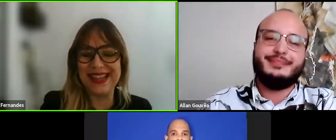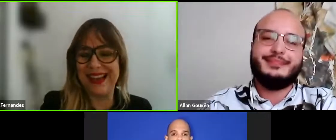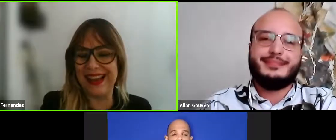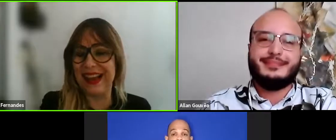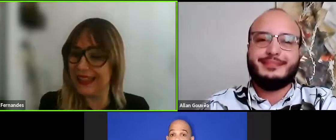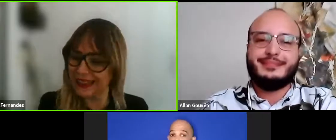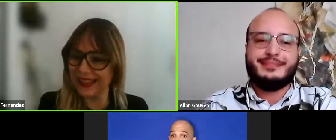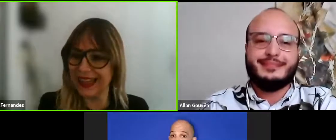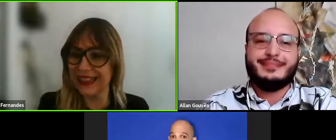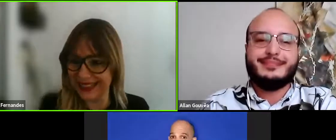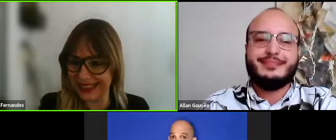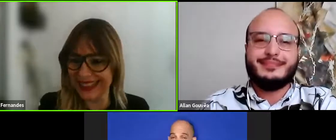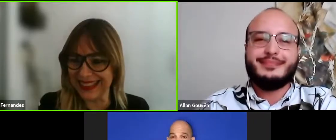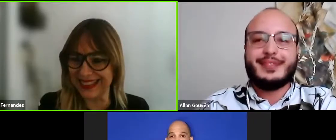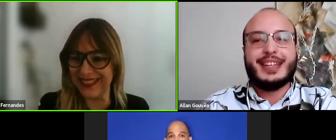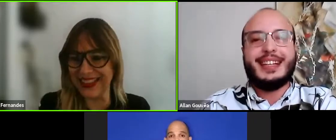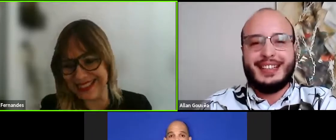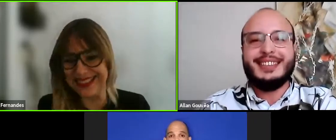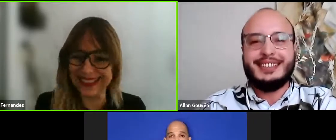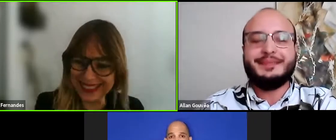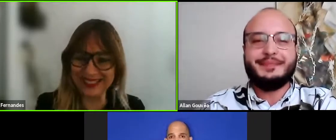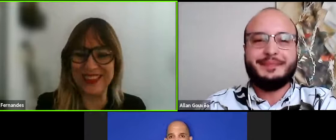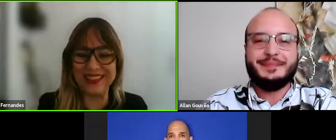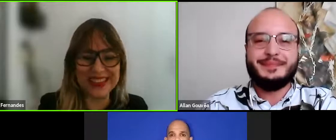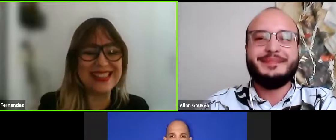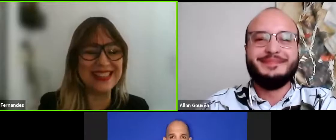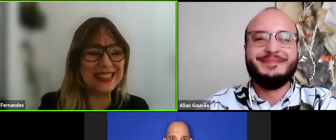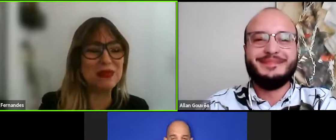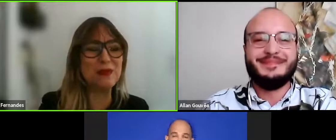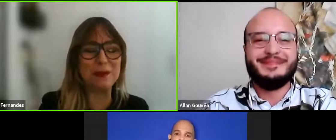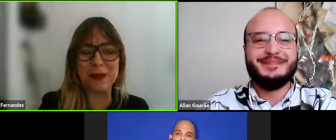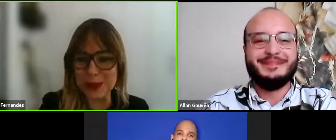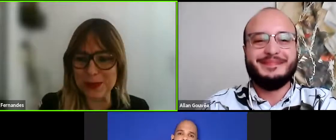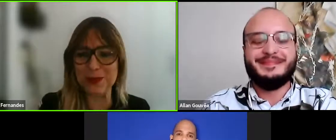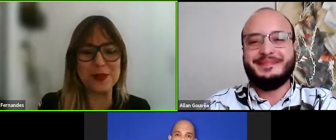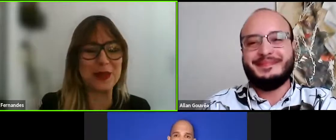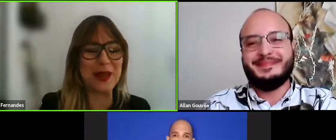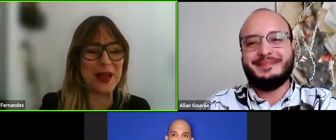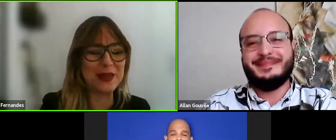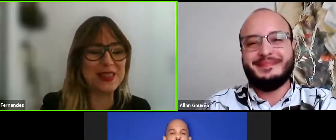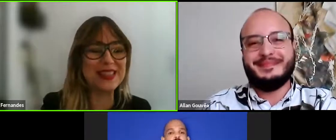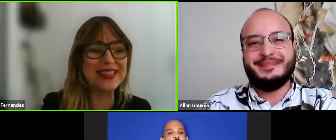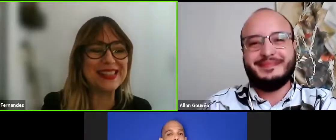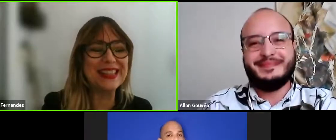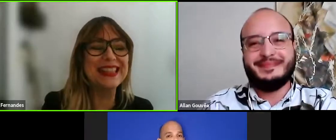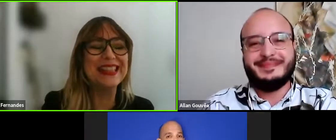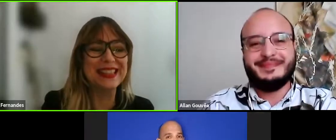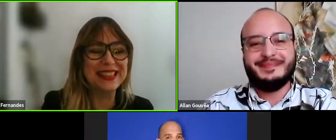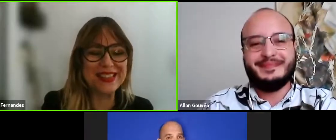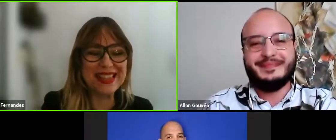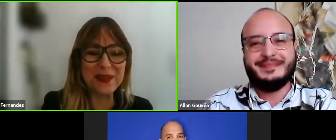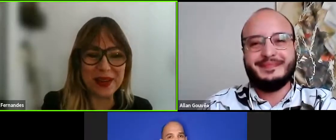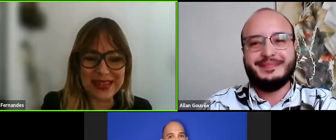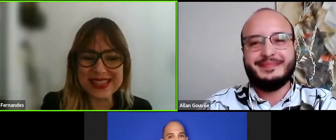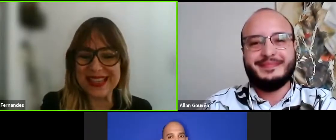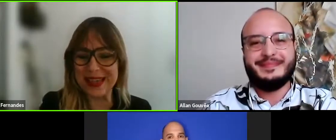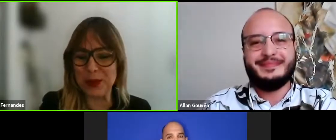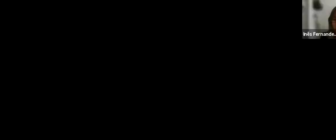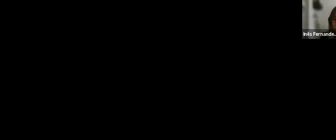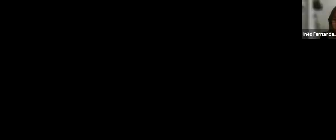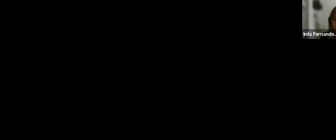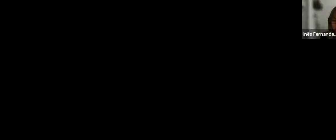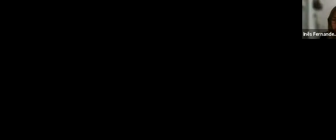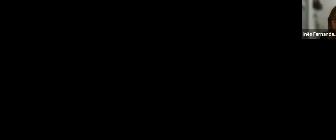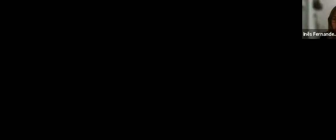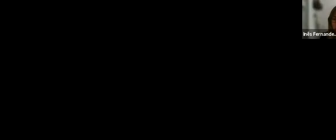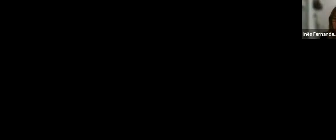Parabéns a Alan, né? Alan, né? Não é Alan, Alan. Parabéns, Alan. Parabéns, professora Kátia. Dando sequência, Léo,